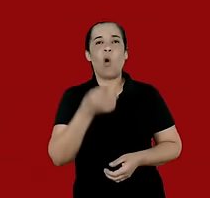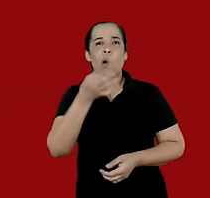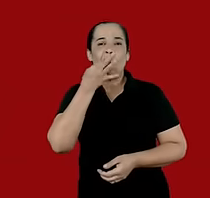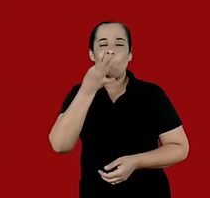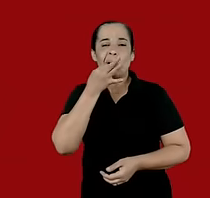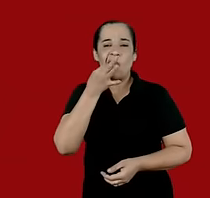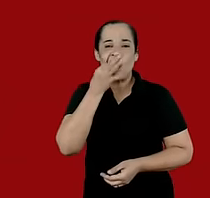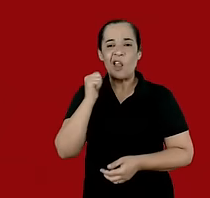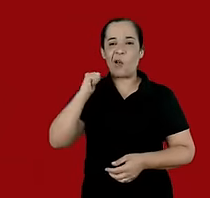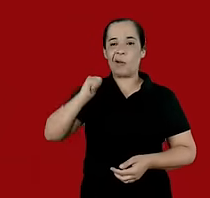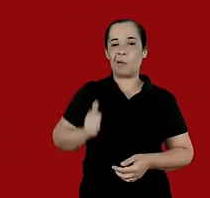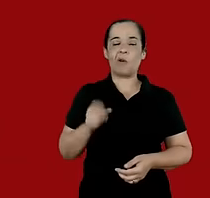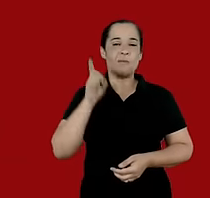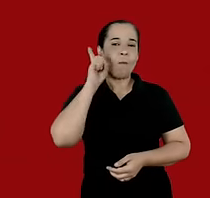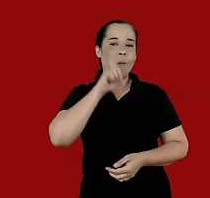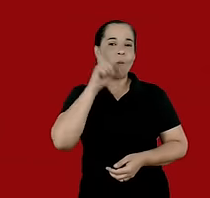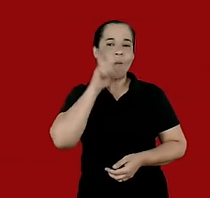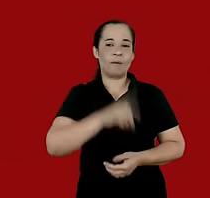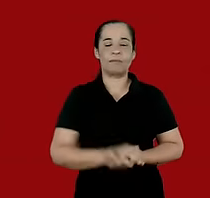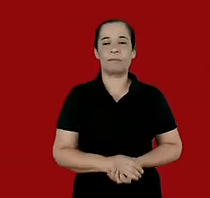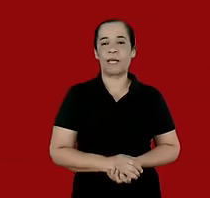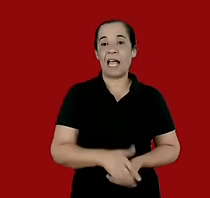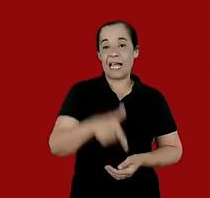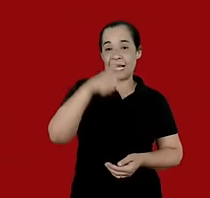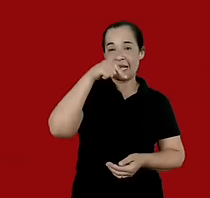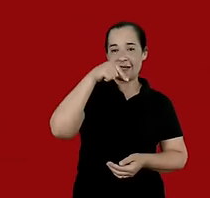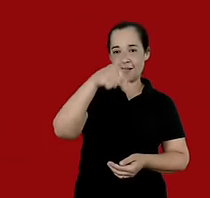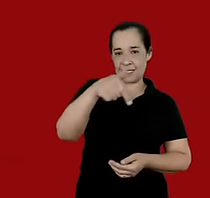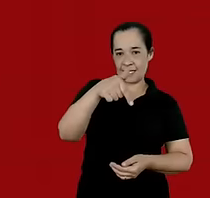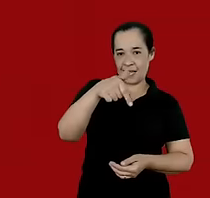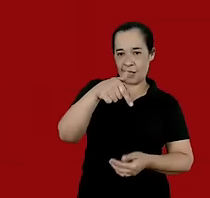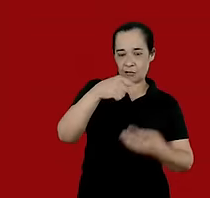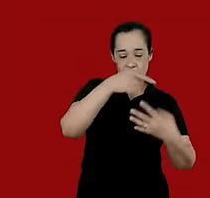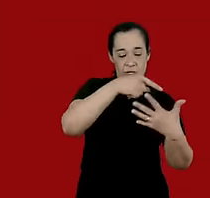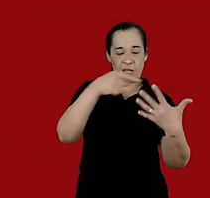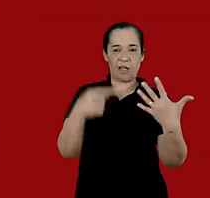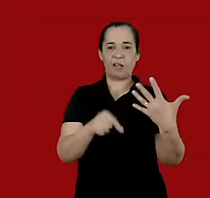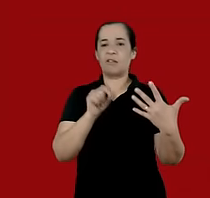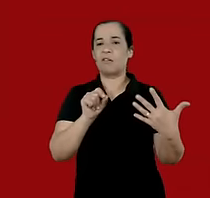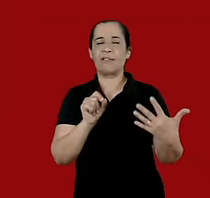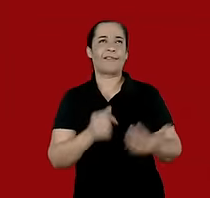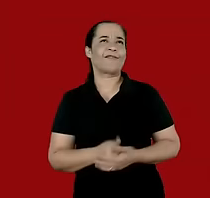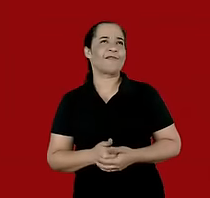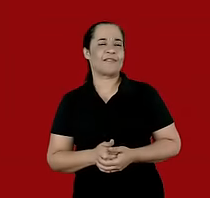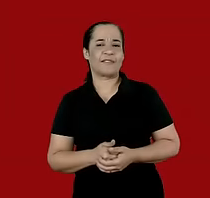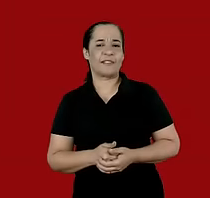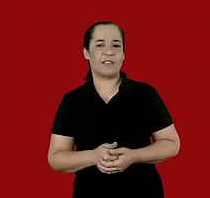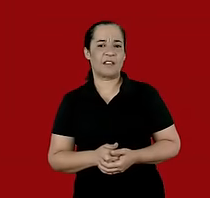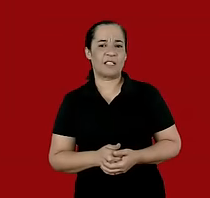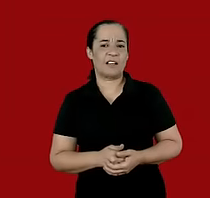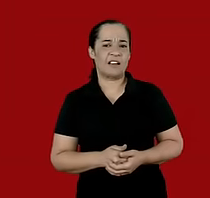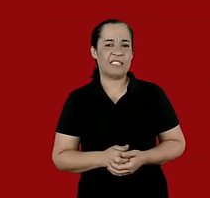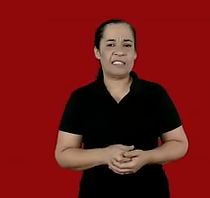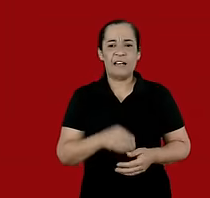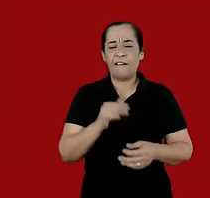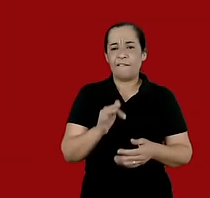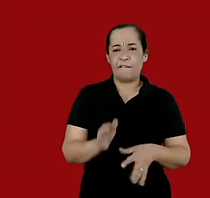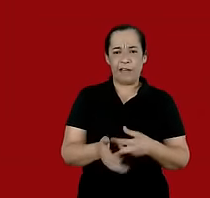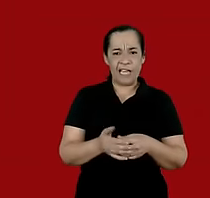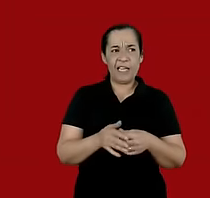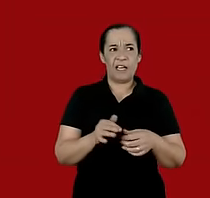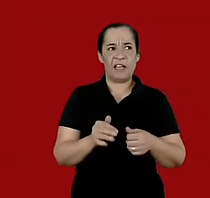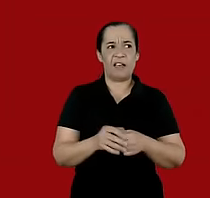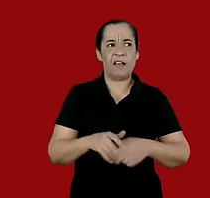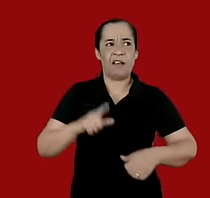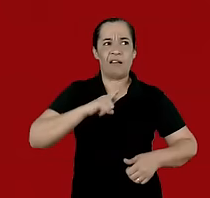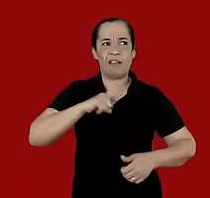a as sete magníficas acho que é mais uma questão de fé pronto de fundamento é muito difícil pelo Nossa modelagem dizer dizer que